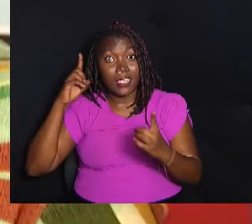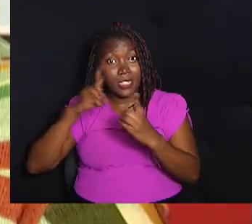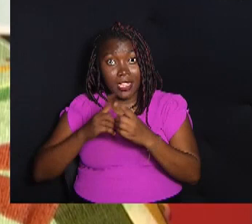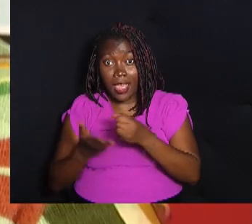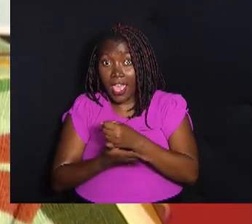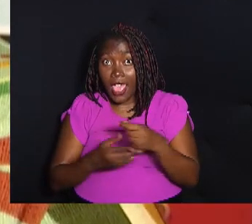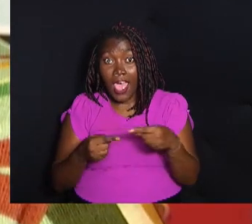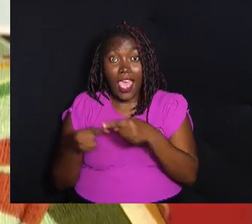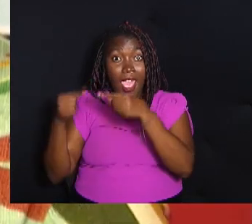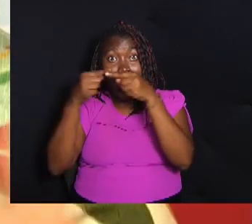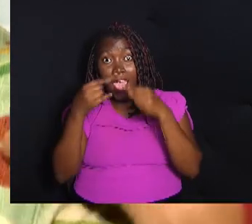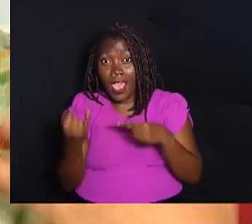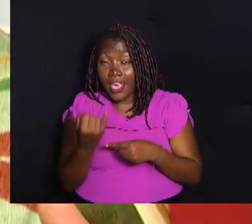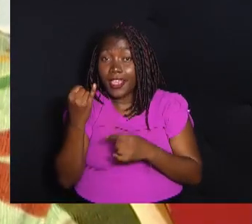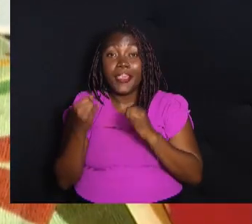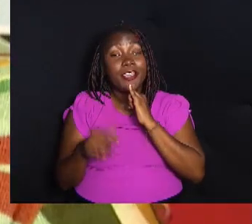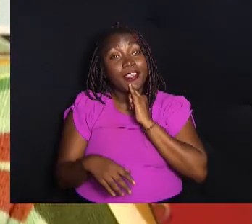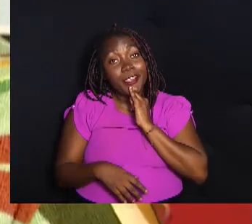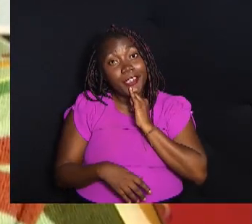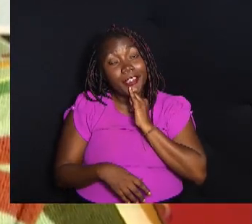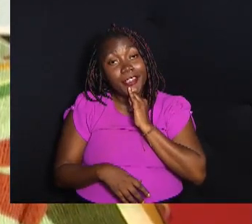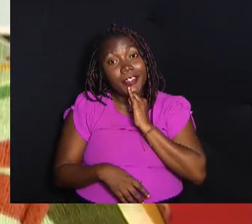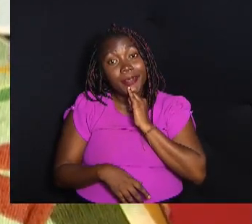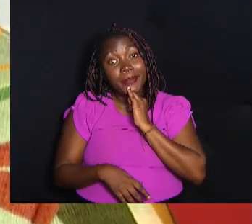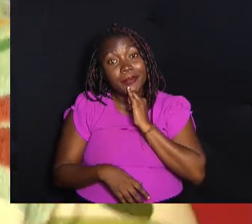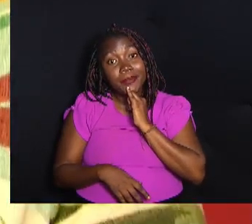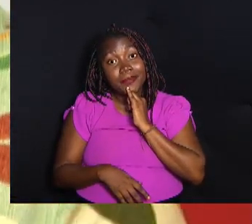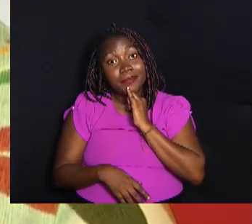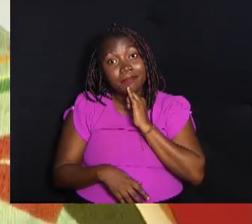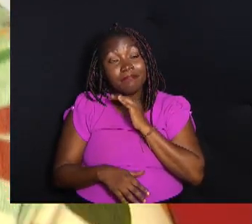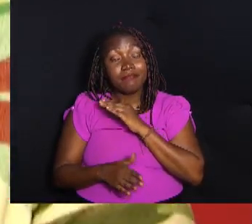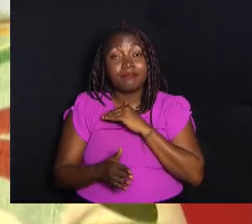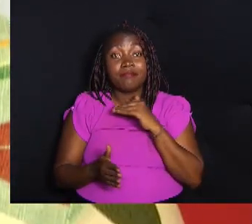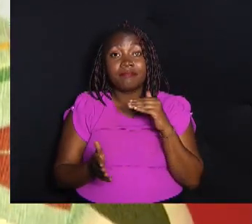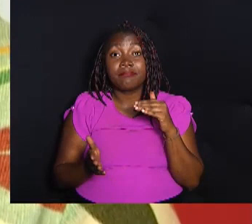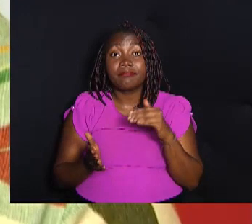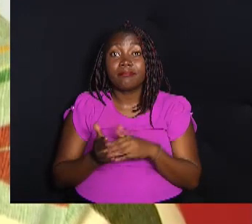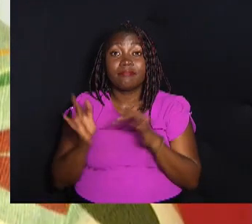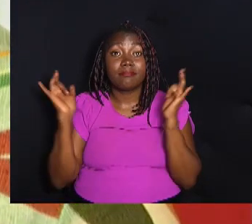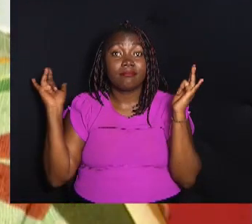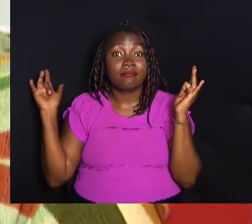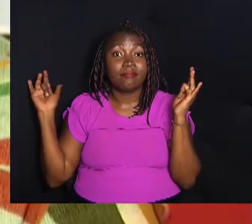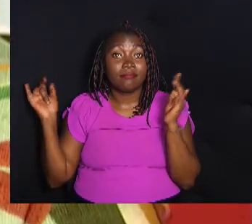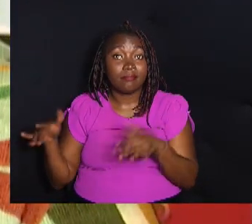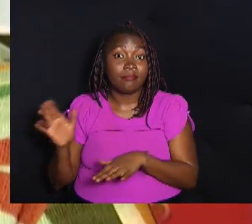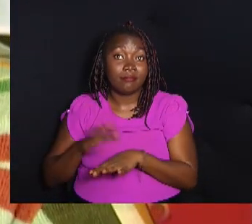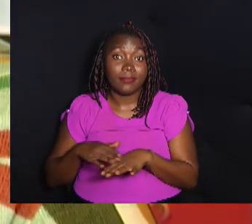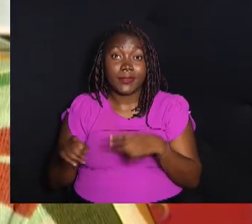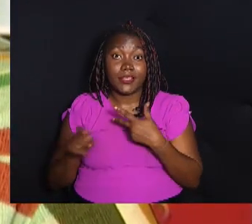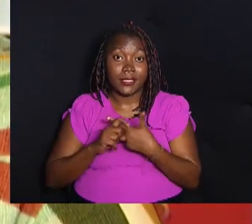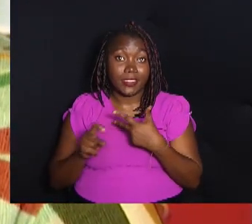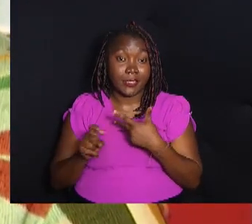importante e que infelizmente tá sendo né Eh completamente a eh abandonada pelo executivo né